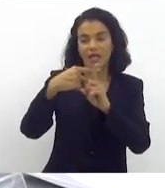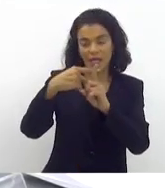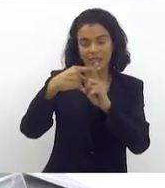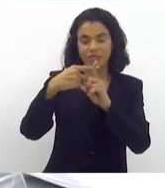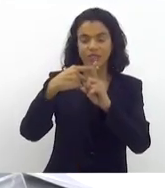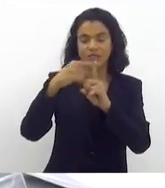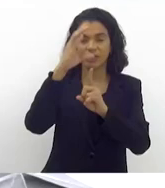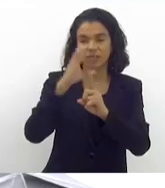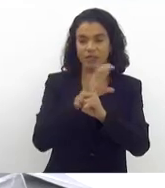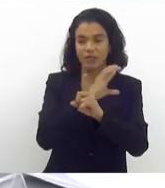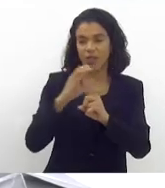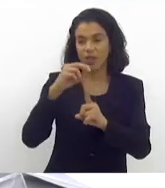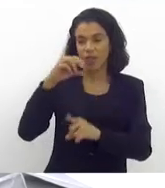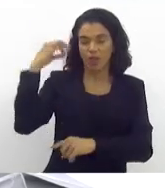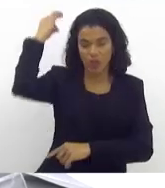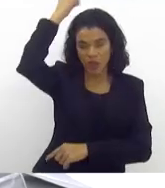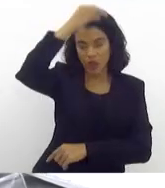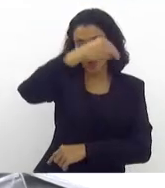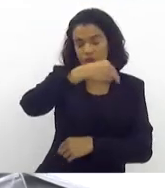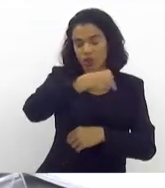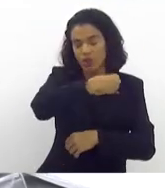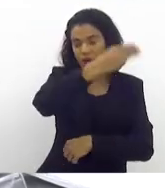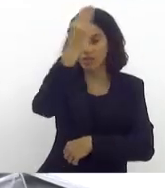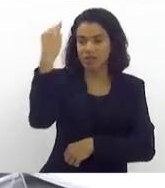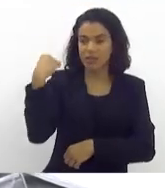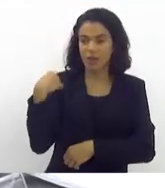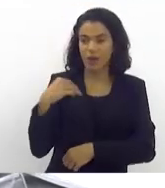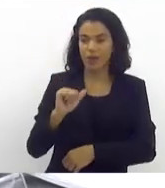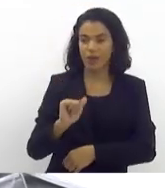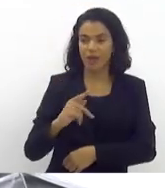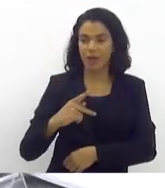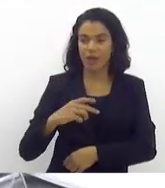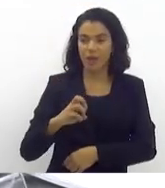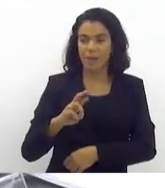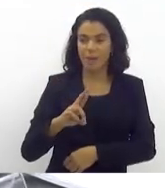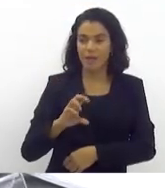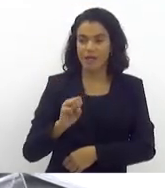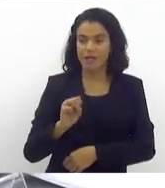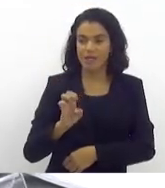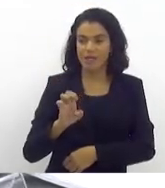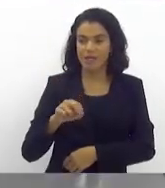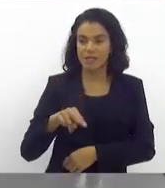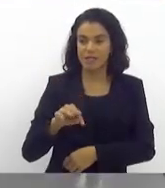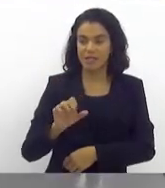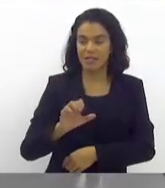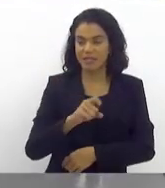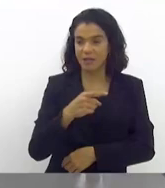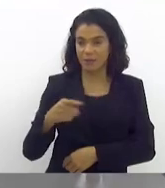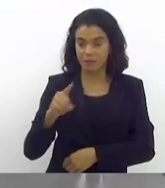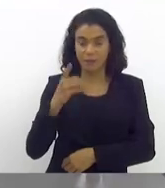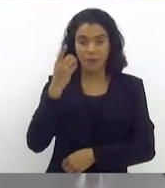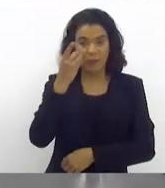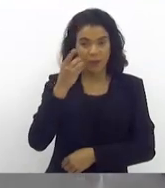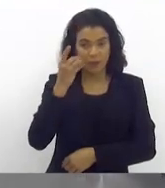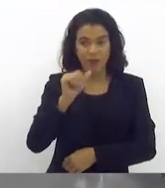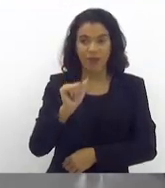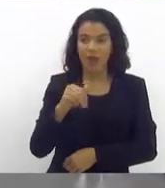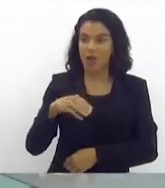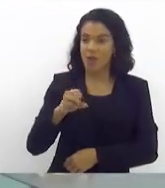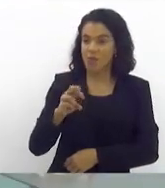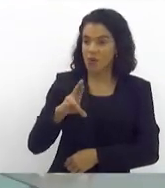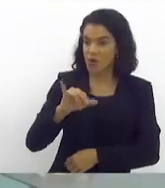Apresentação. O parecer é pela juridicidade com emenda. Em discussão. Deputada Mourinho, isso aqui é uma